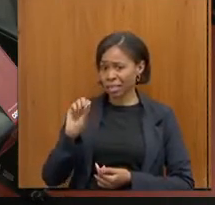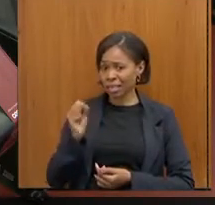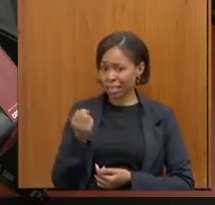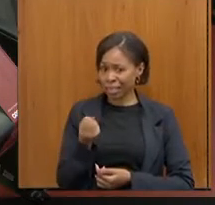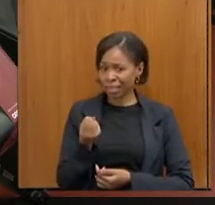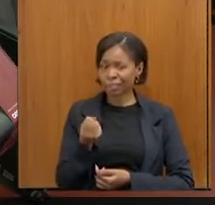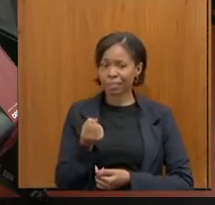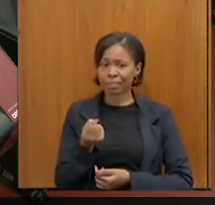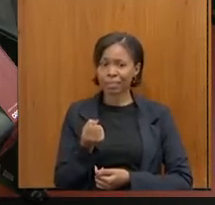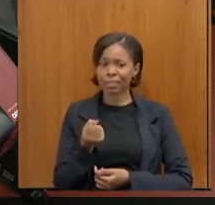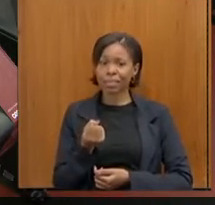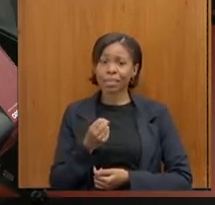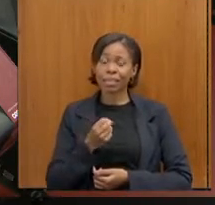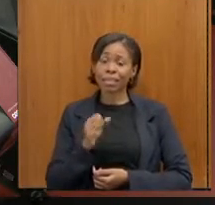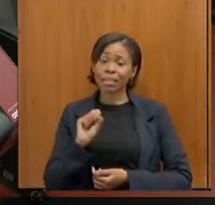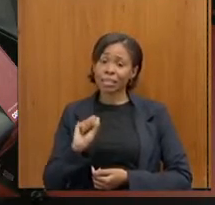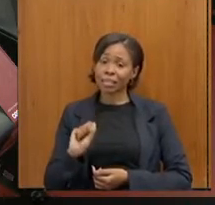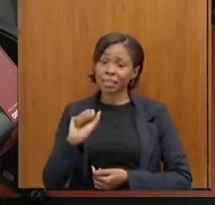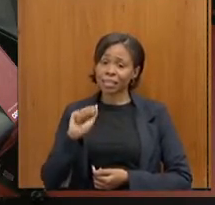Coronel Sandro